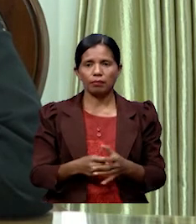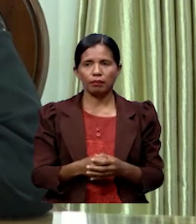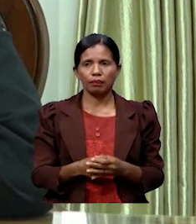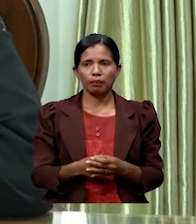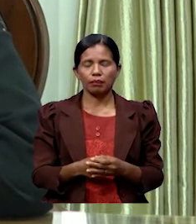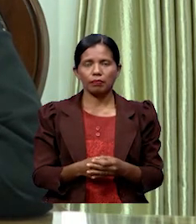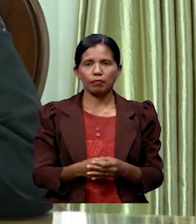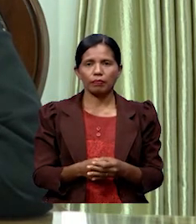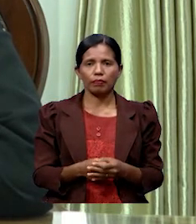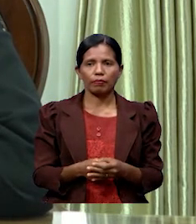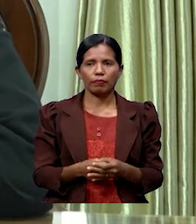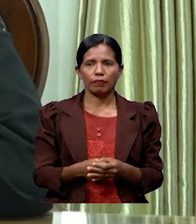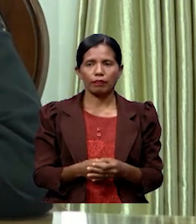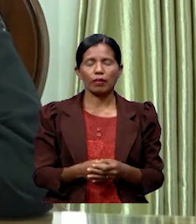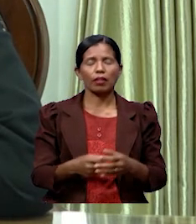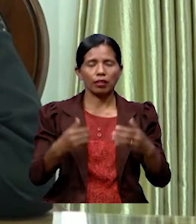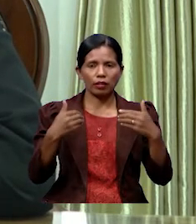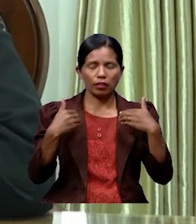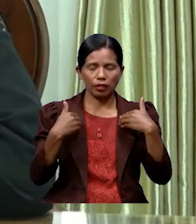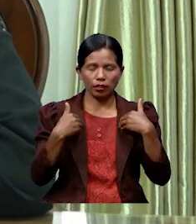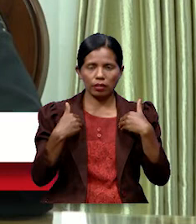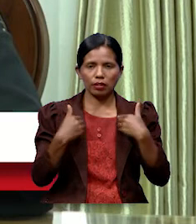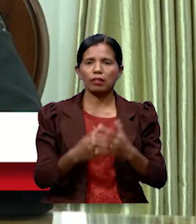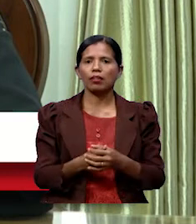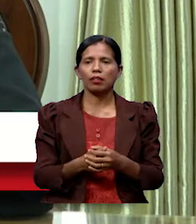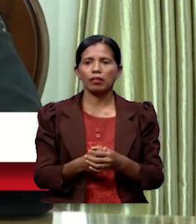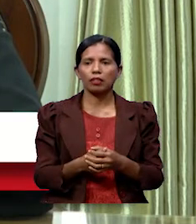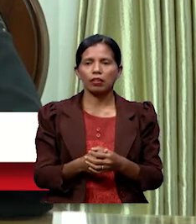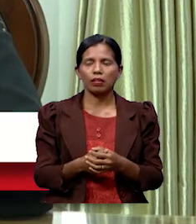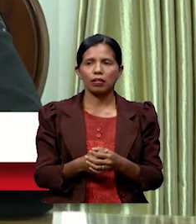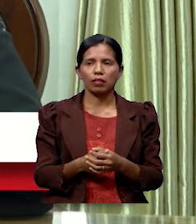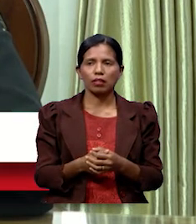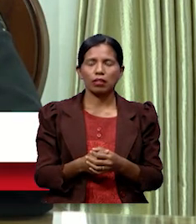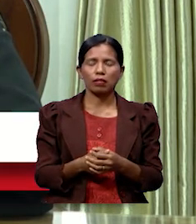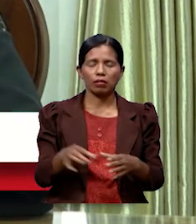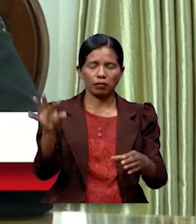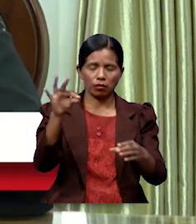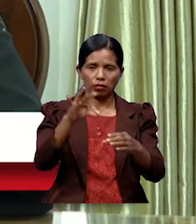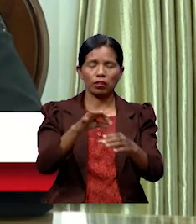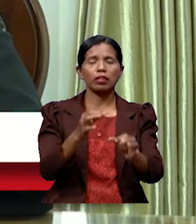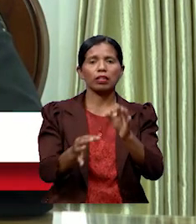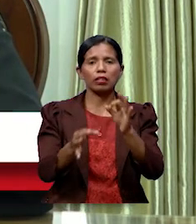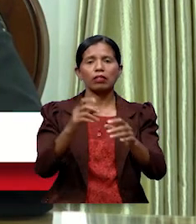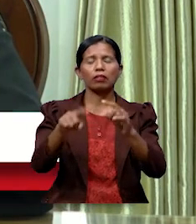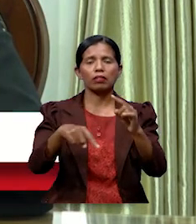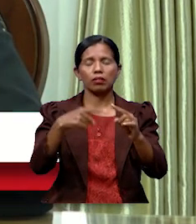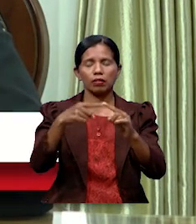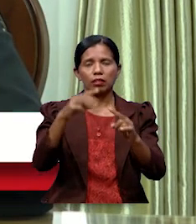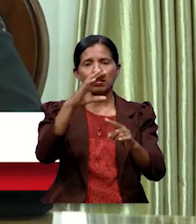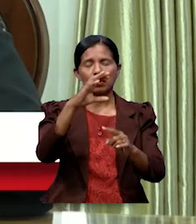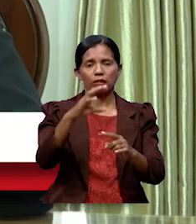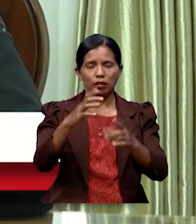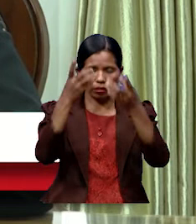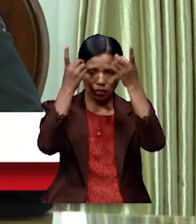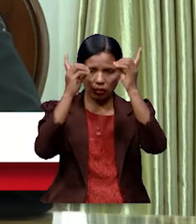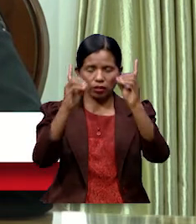minha ia fundamento de nome que base teve para decisão de nome que quando vai ir a sen foto decisão